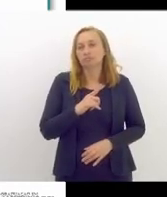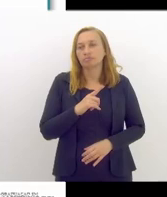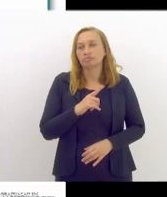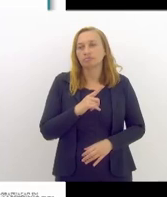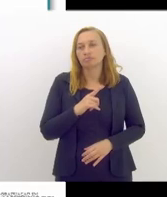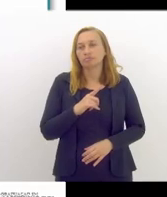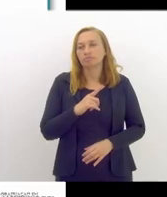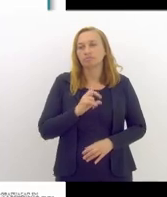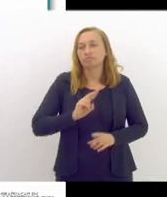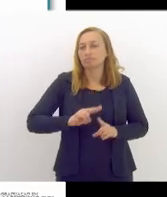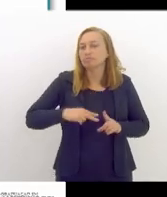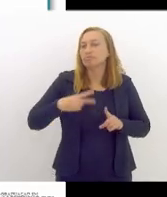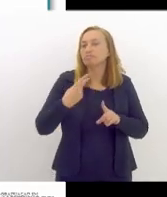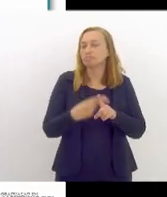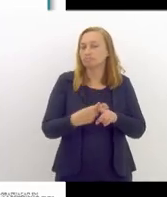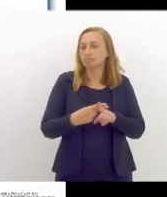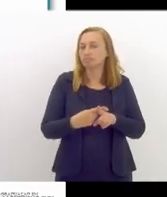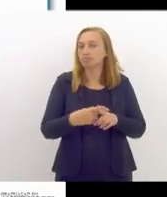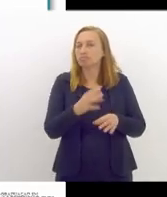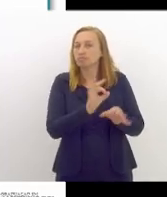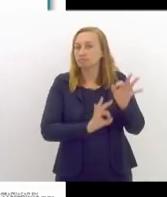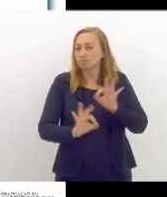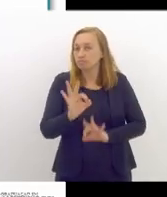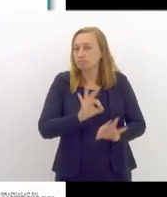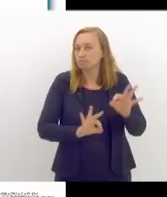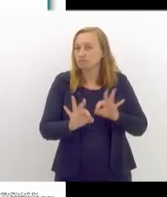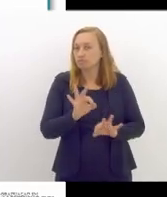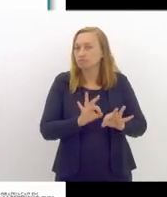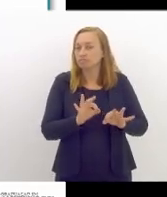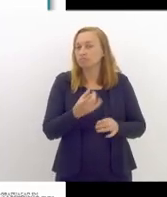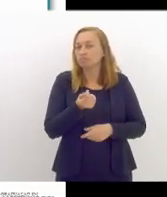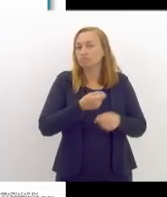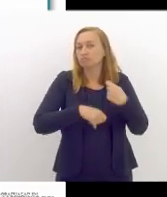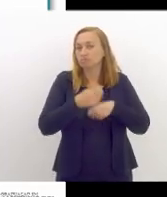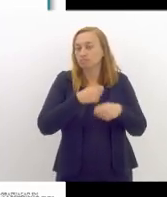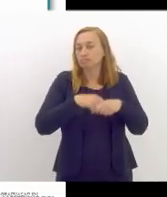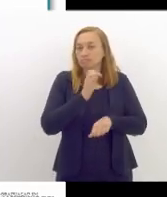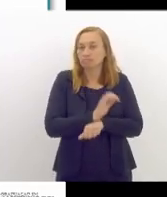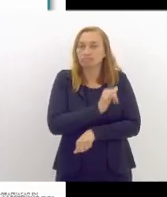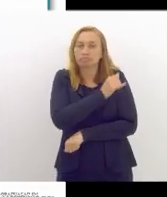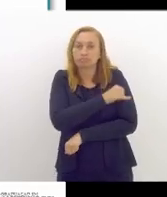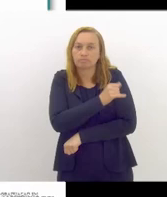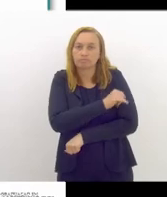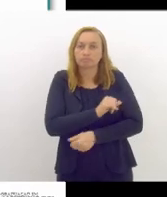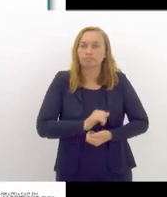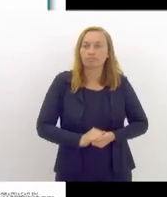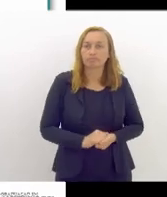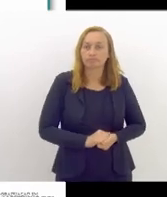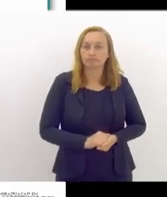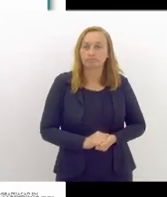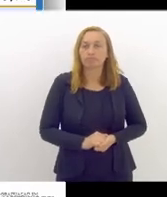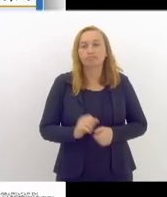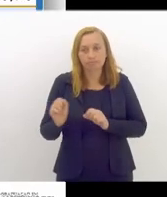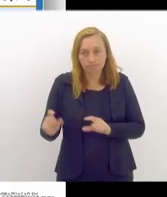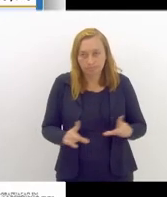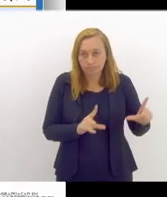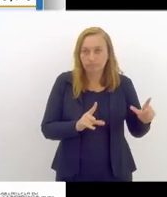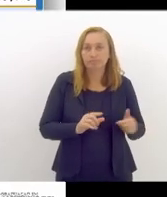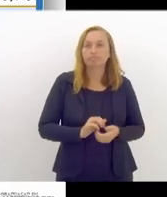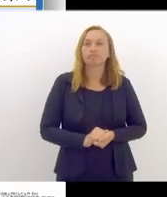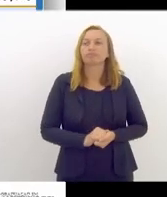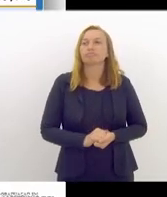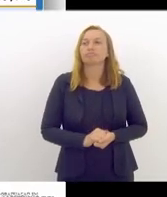nos debruçarmos o planejamento né da economia do Estado do Rio de Janeiro pode passar por